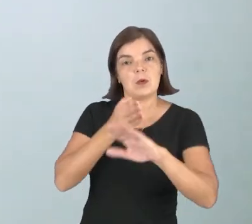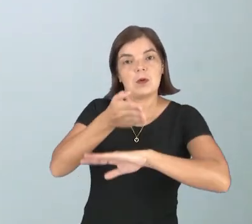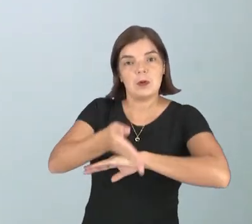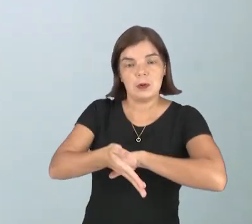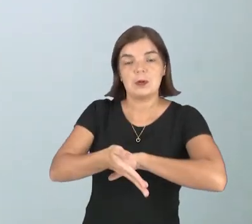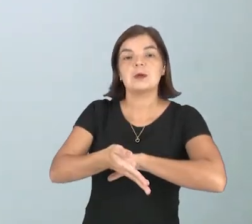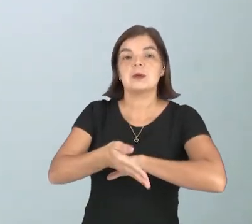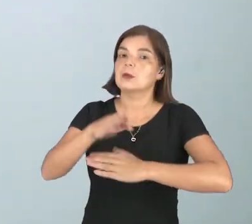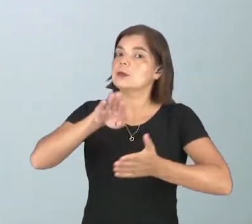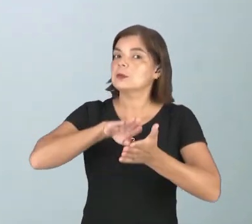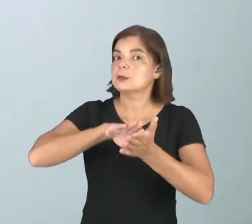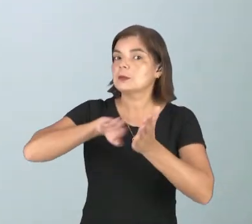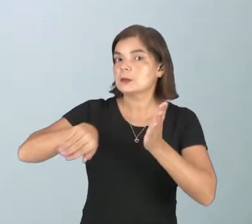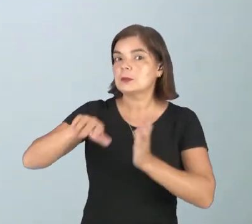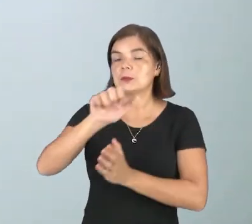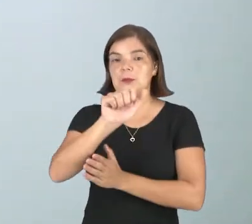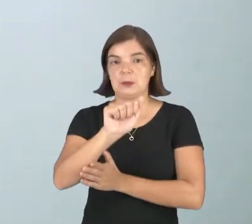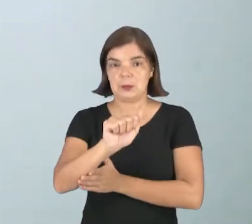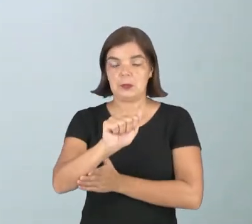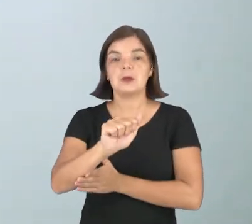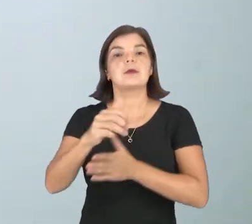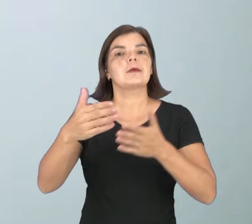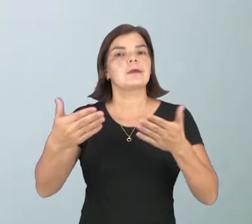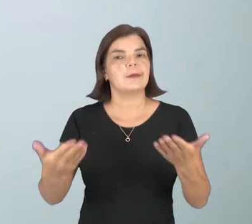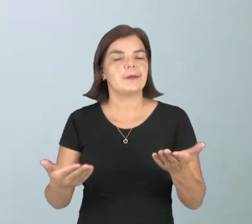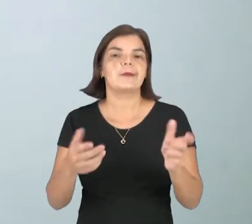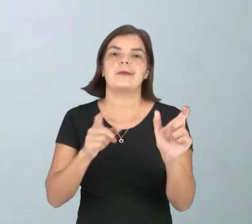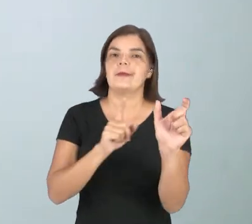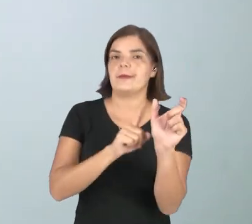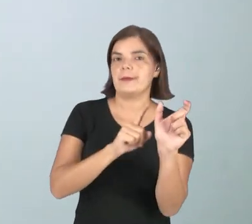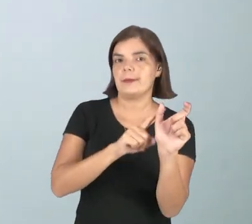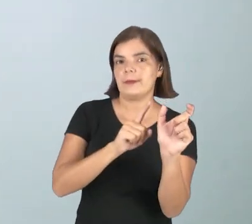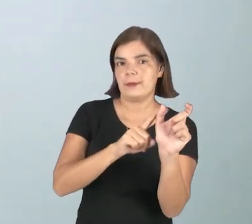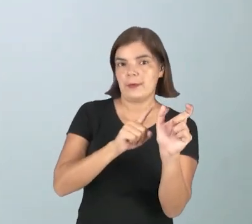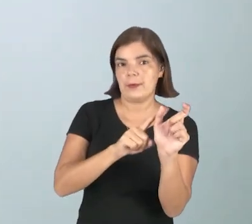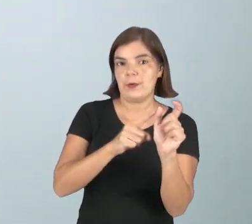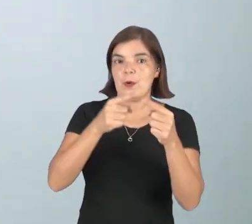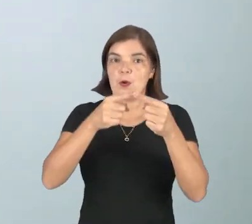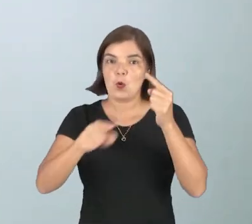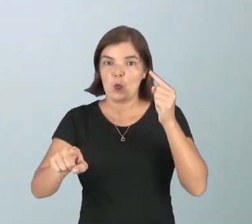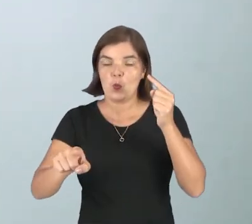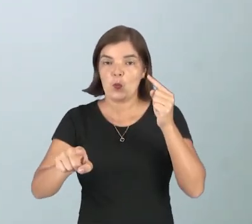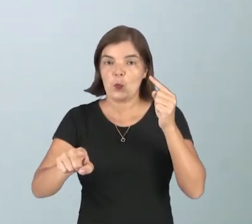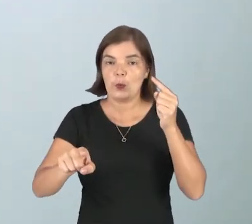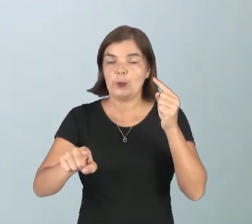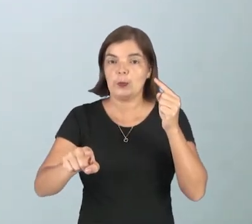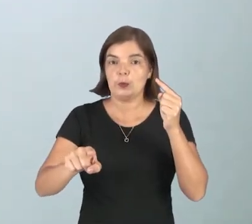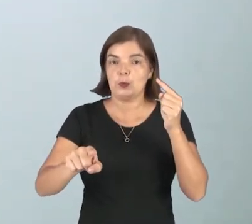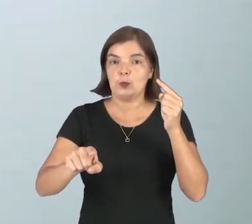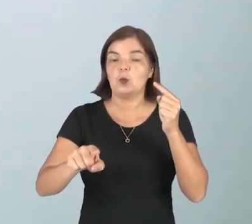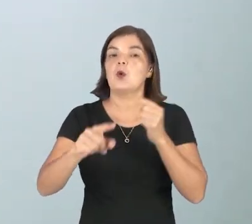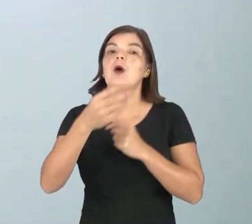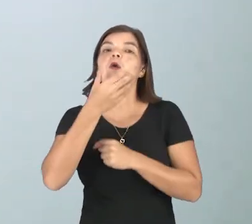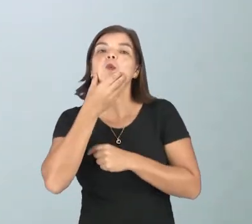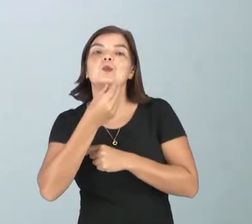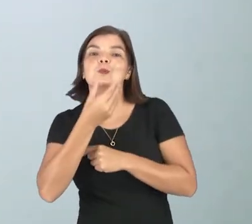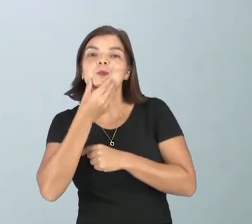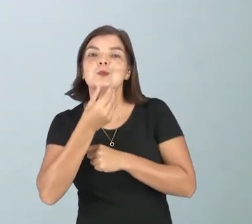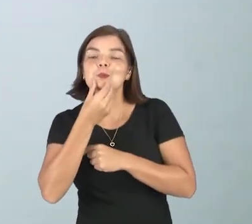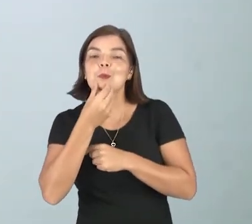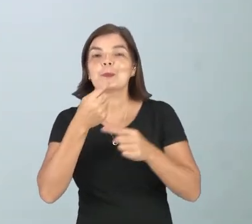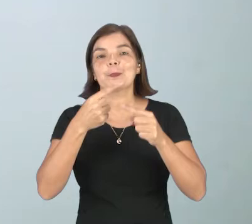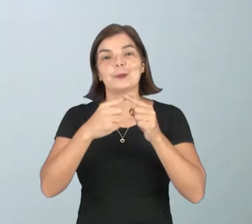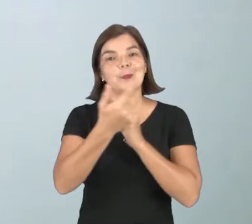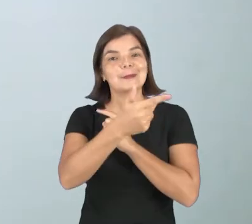entrada, retirar esse a, então a palavra proibido fica invariável, é proibido.